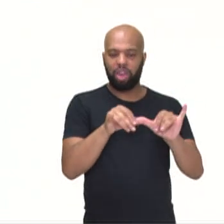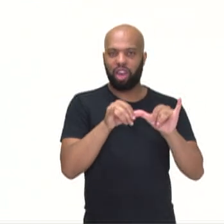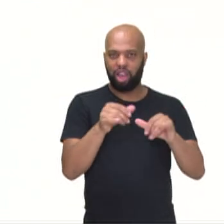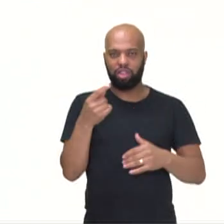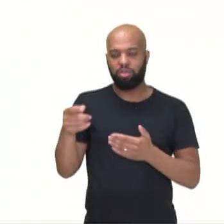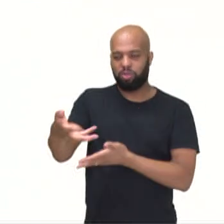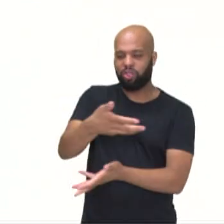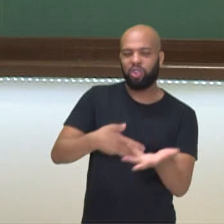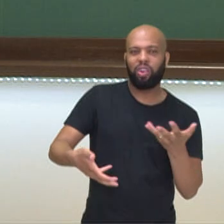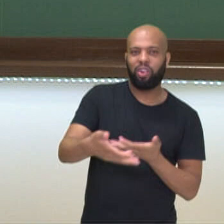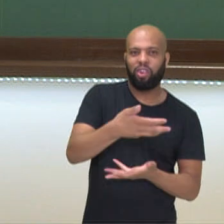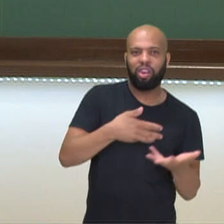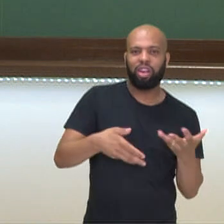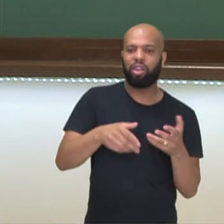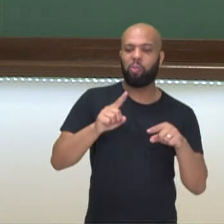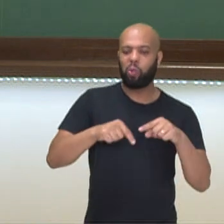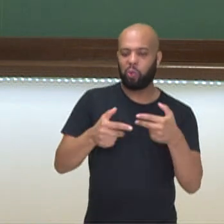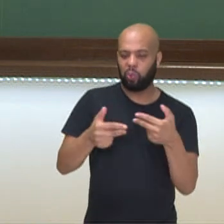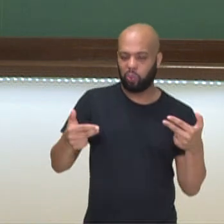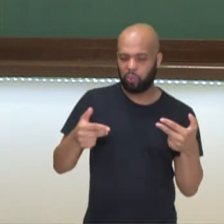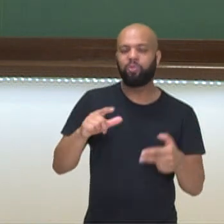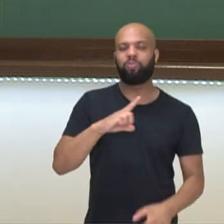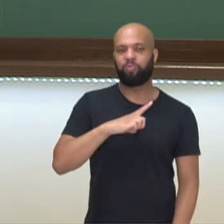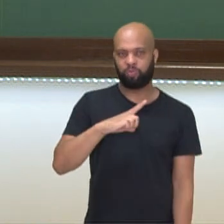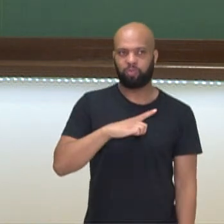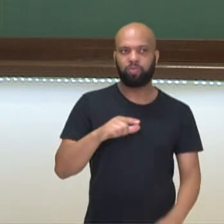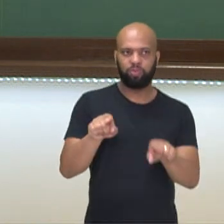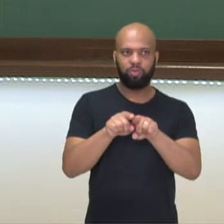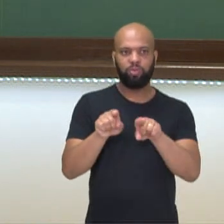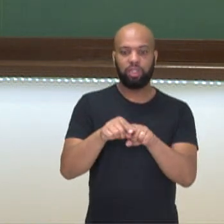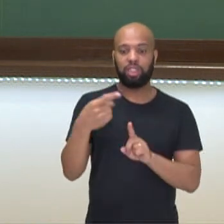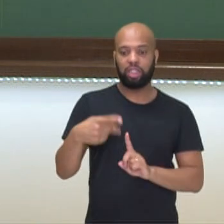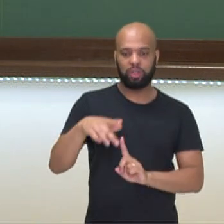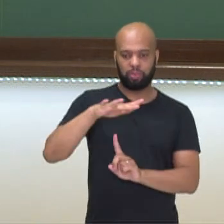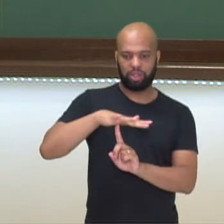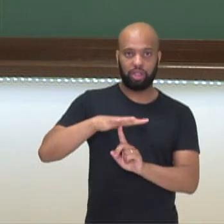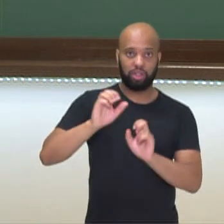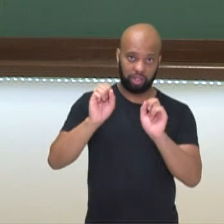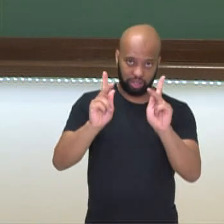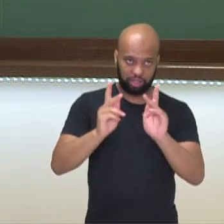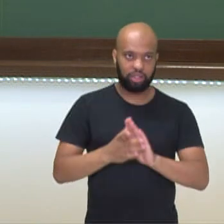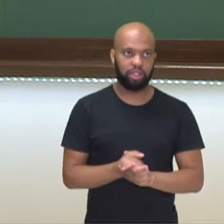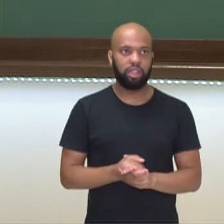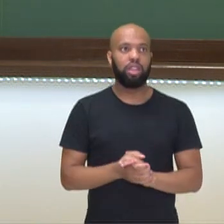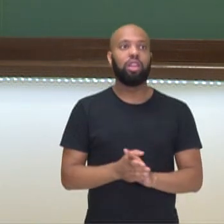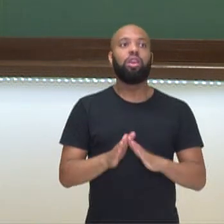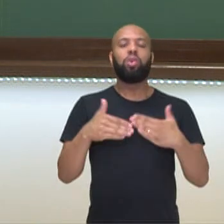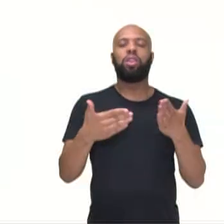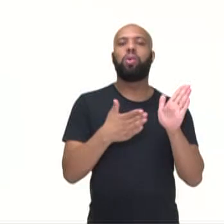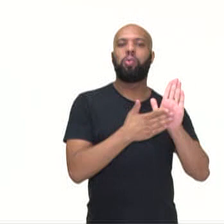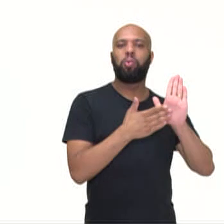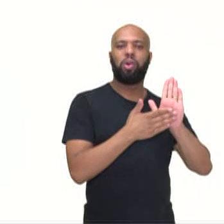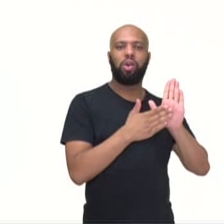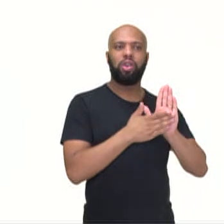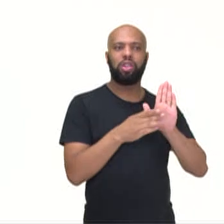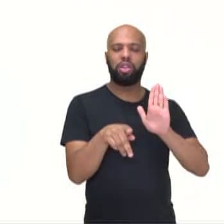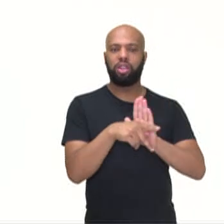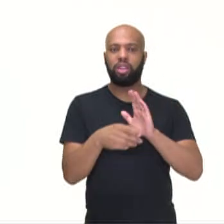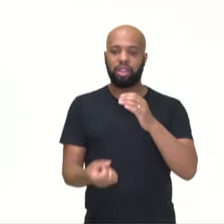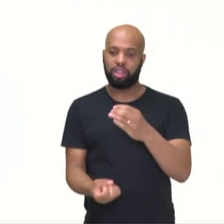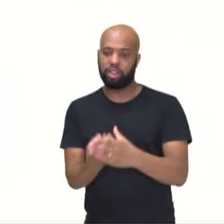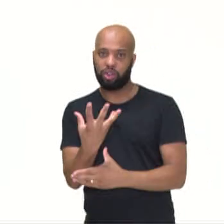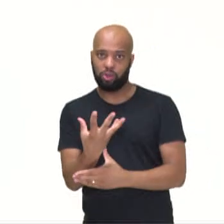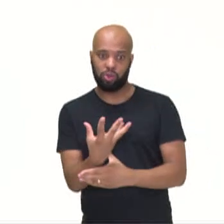de troca de produtos existentes aí no Paraná, tá ok? Então, com a proposta da criação da província